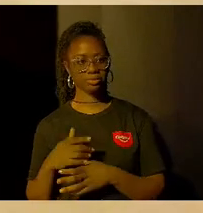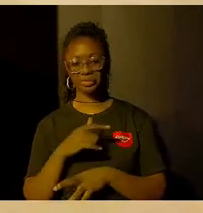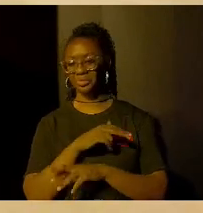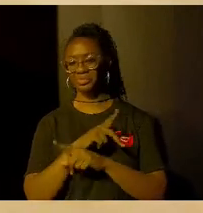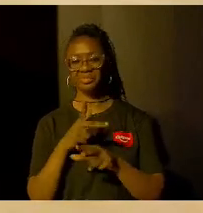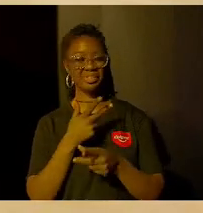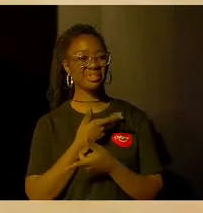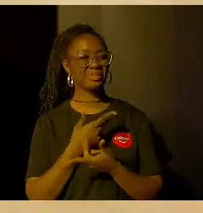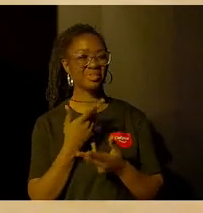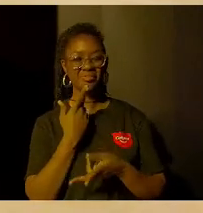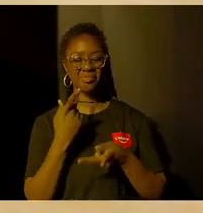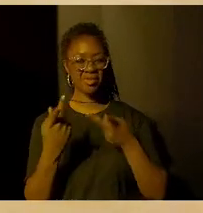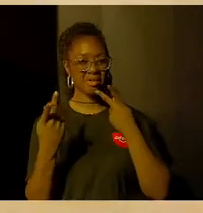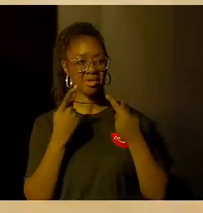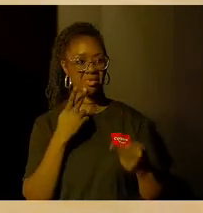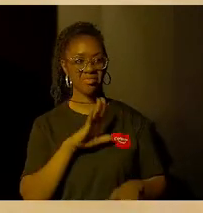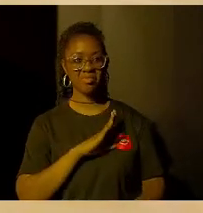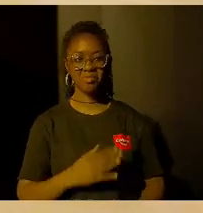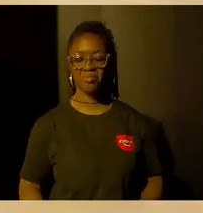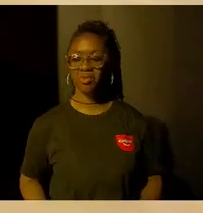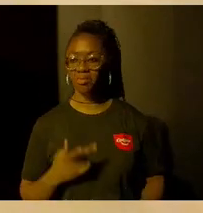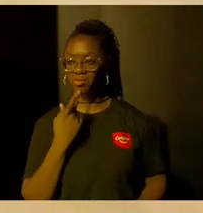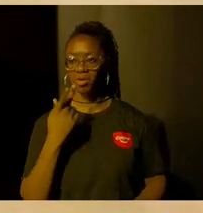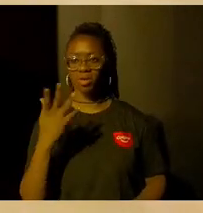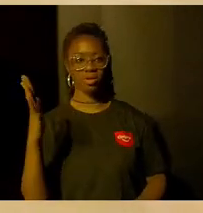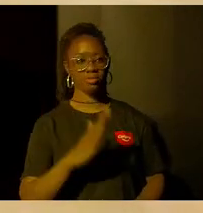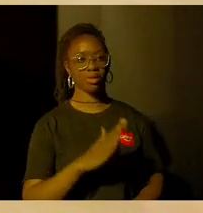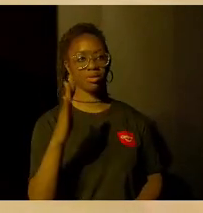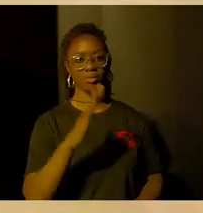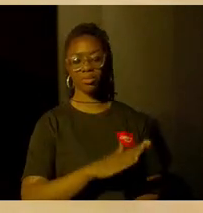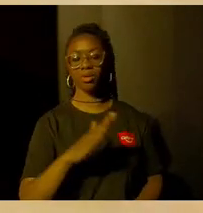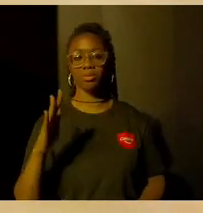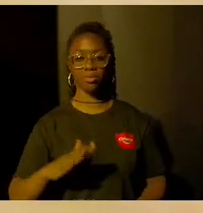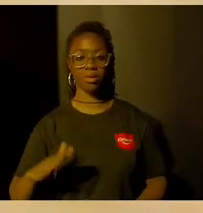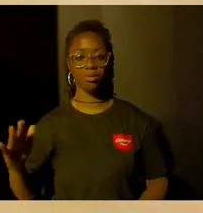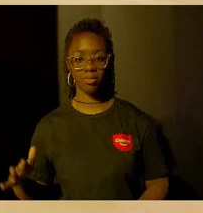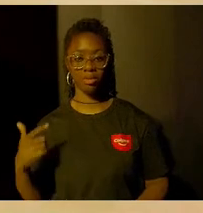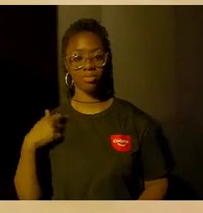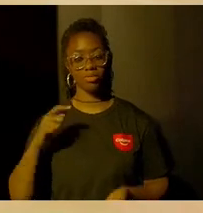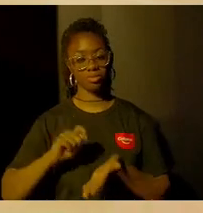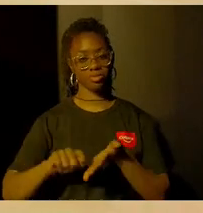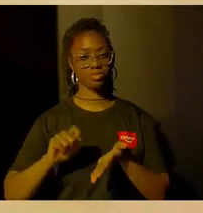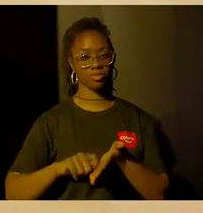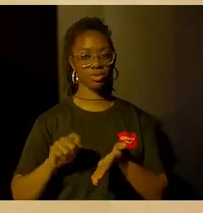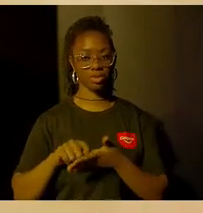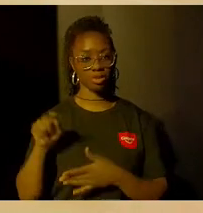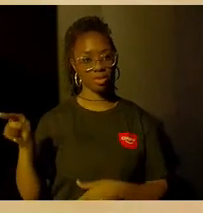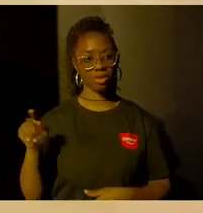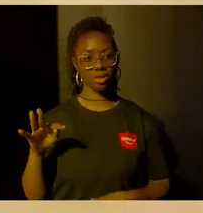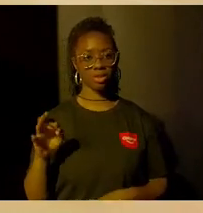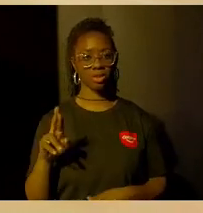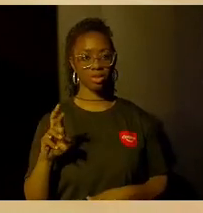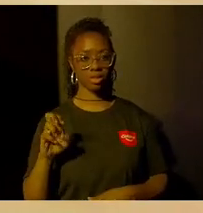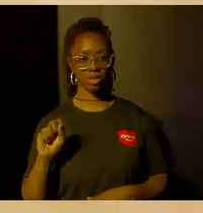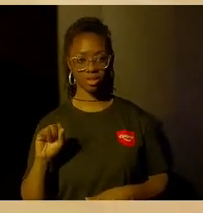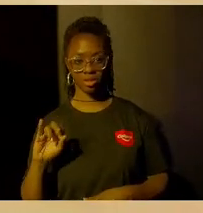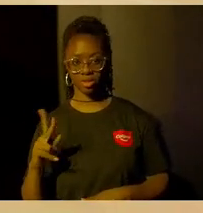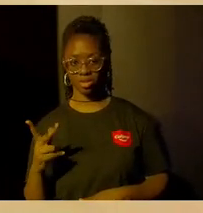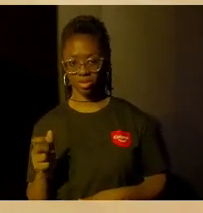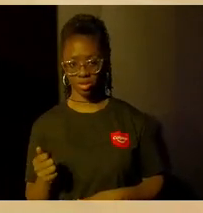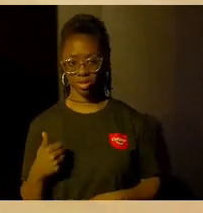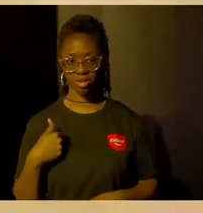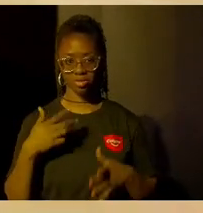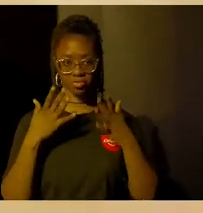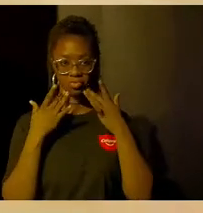a partir do que o estado diz e eu escrevo sobre a Terezinha E aí eu falo para ela ó tô escrevendo uma peça